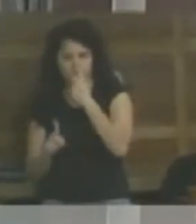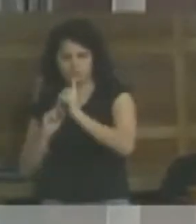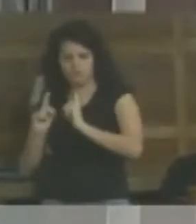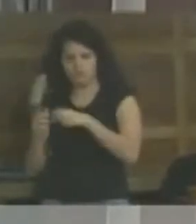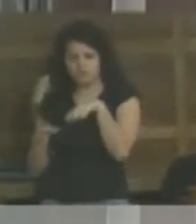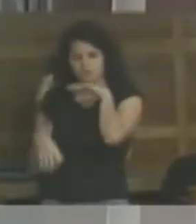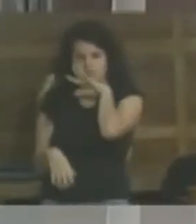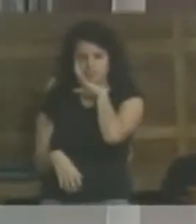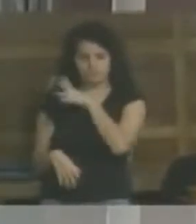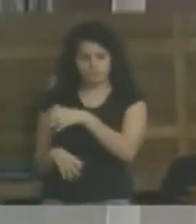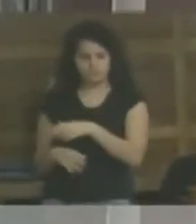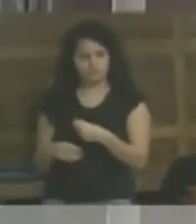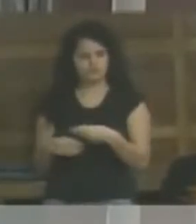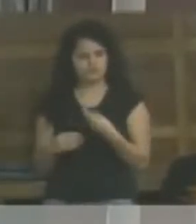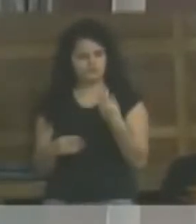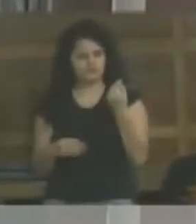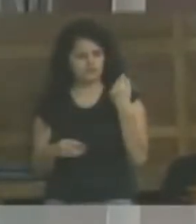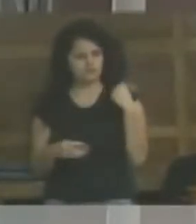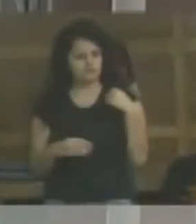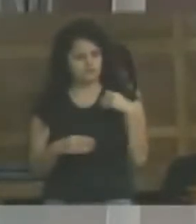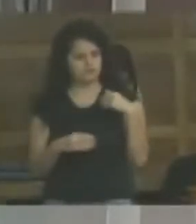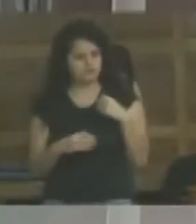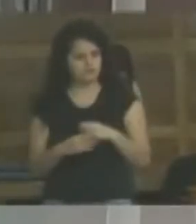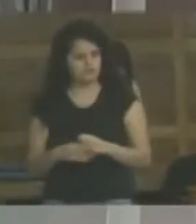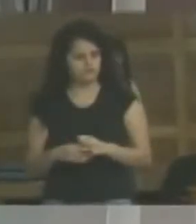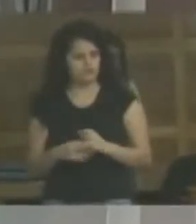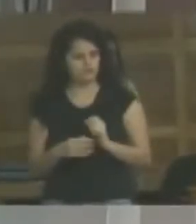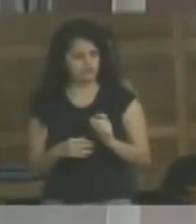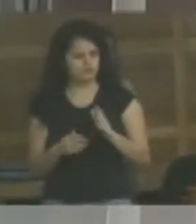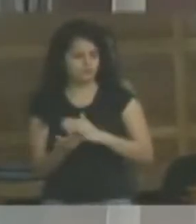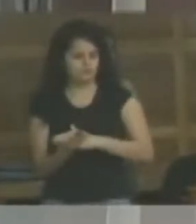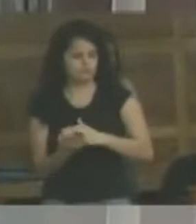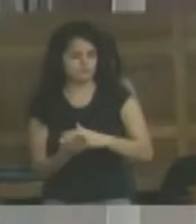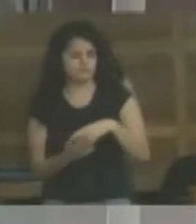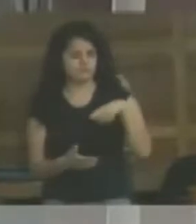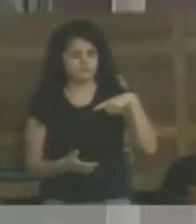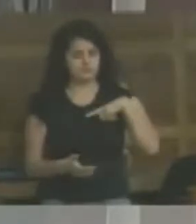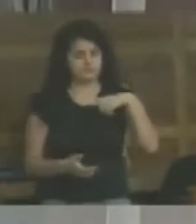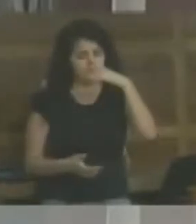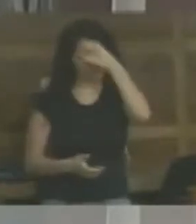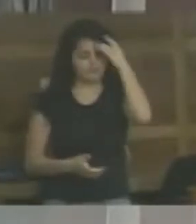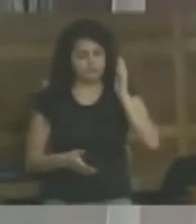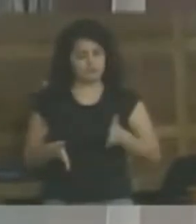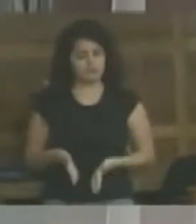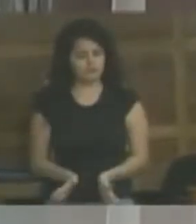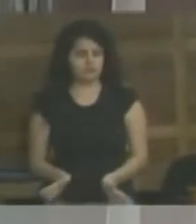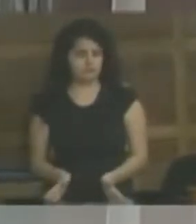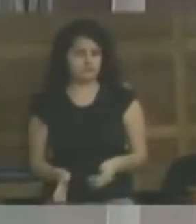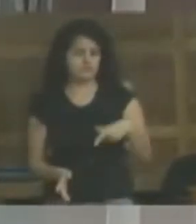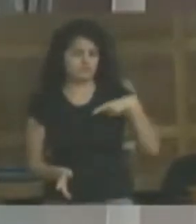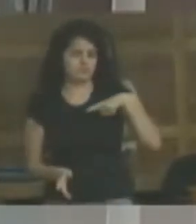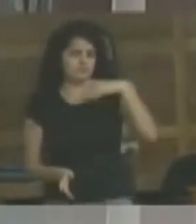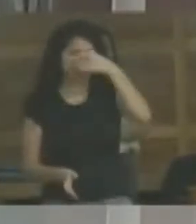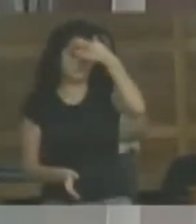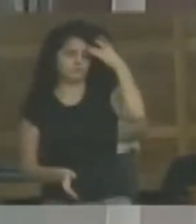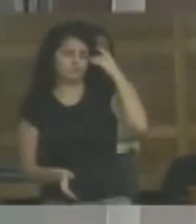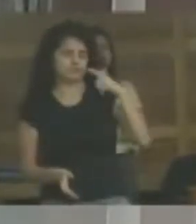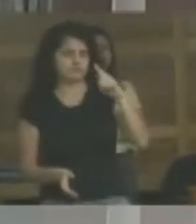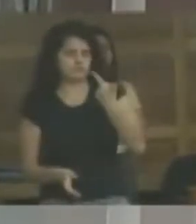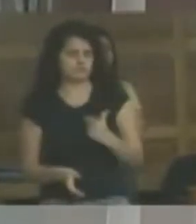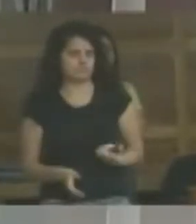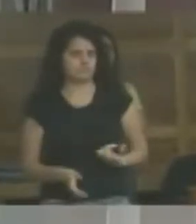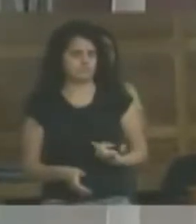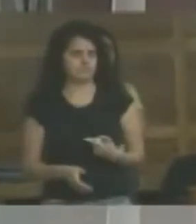OAB que estava aqui em cima. Isso chama princípio. Tem gente que nasce e tem gente que não tem, né?